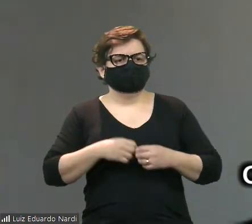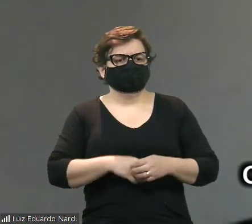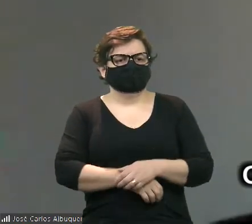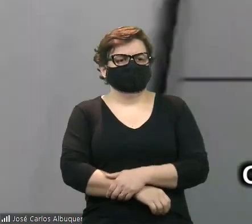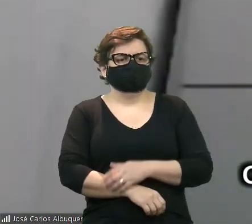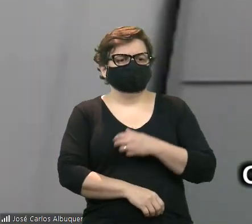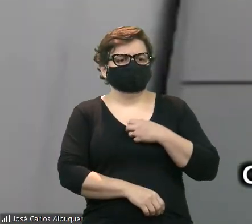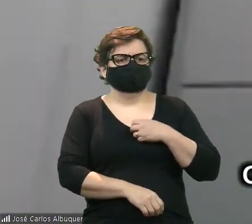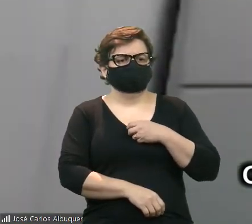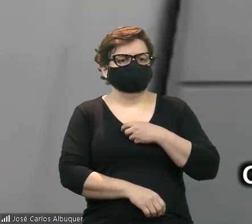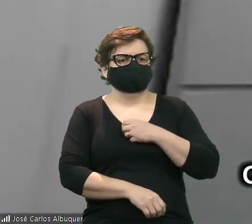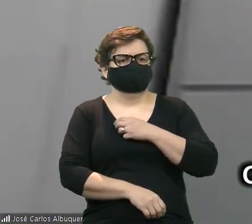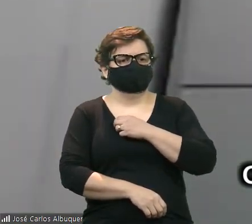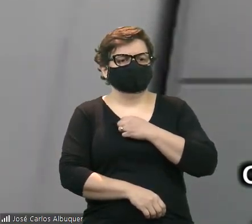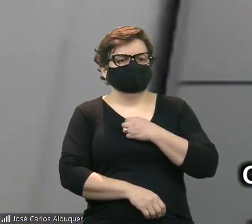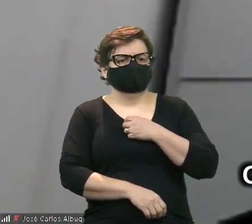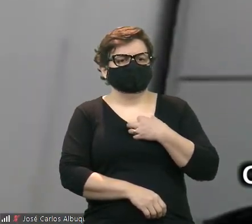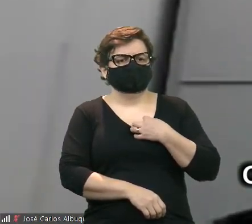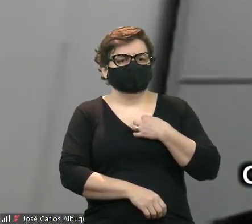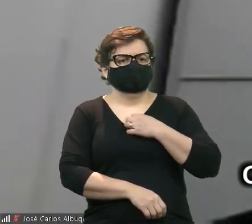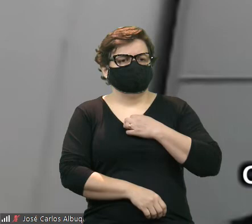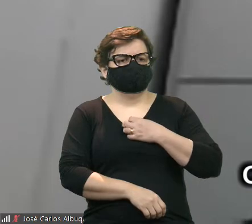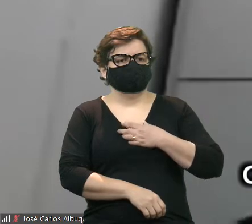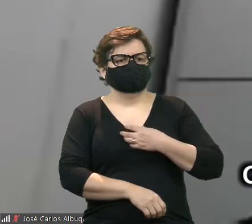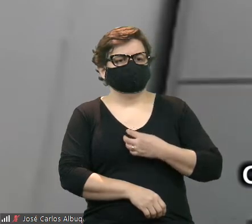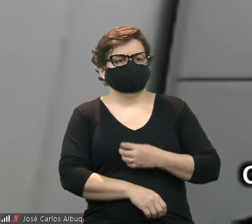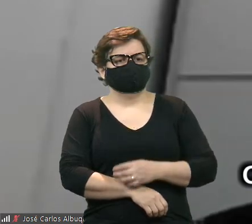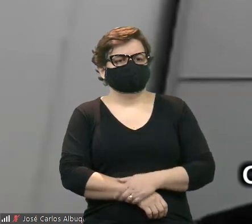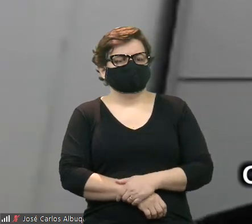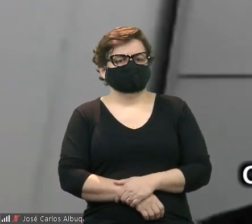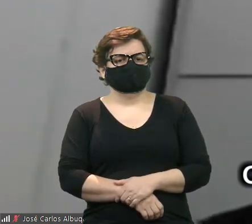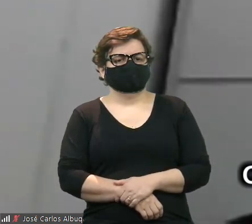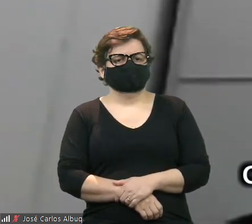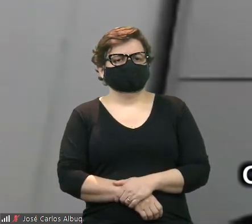O senhor liberou para o Nardi. É isso.